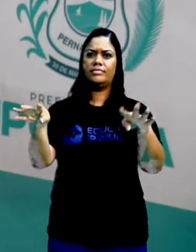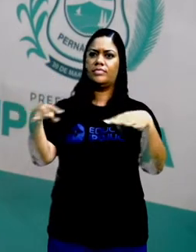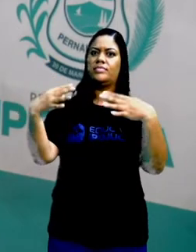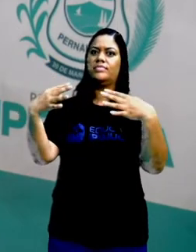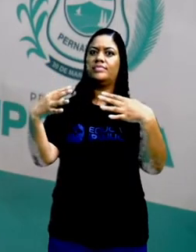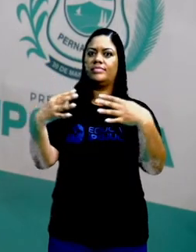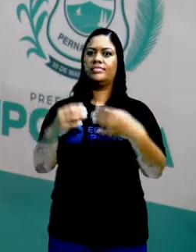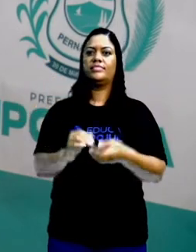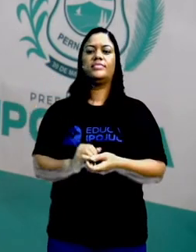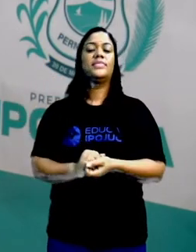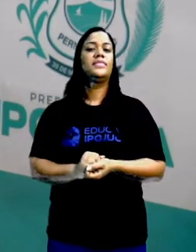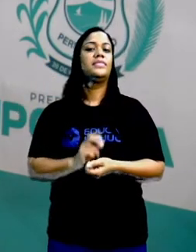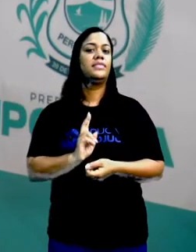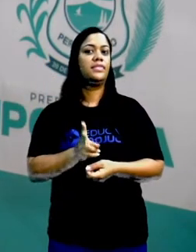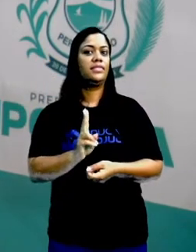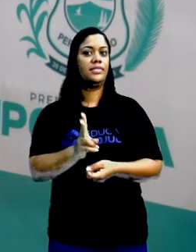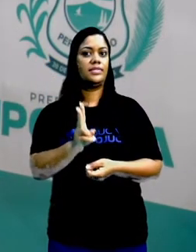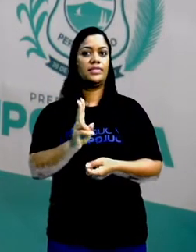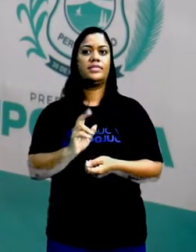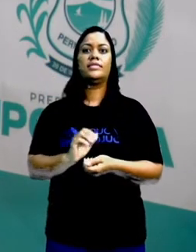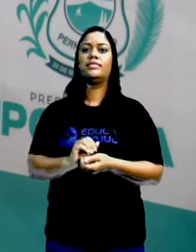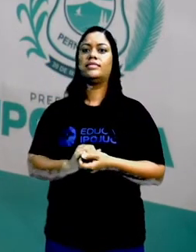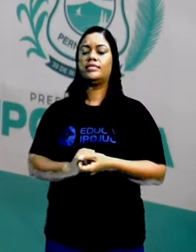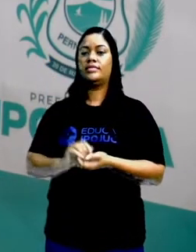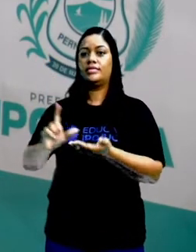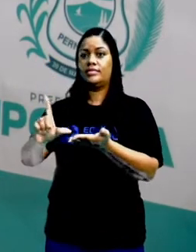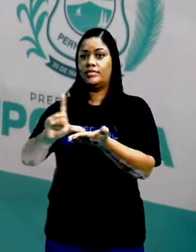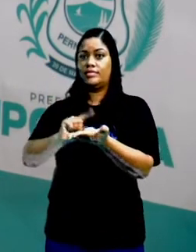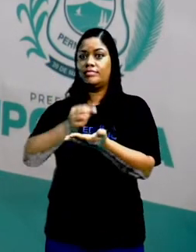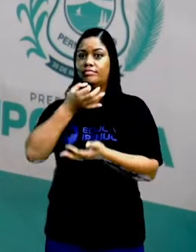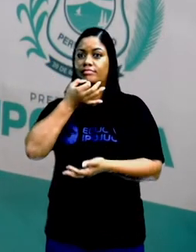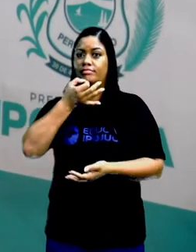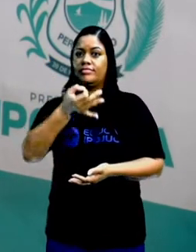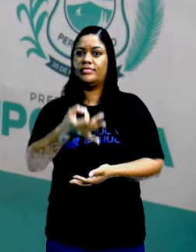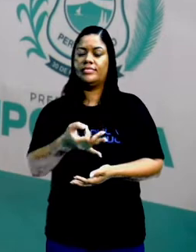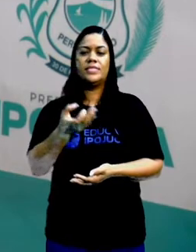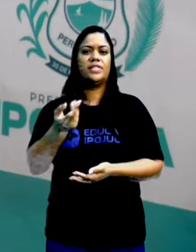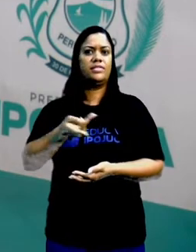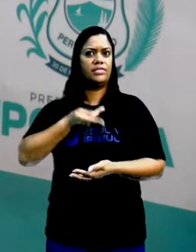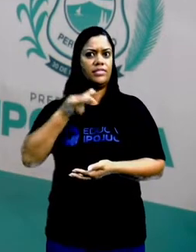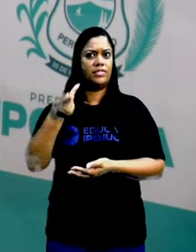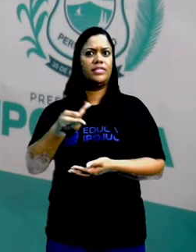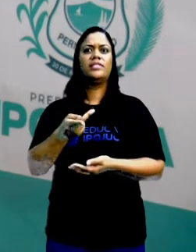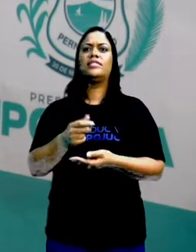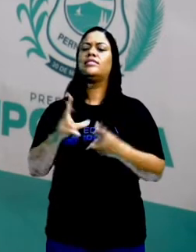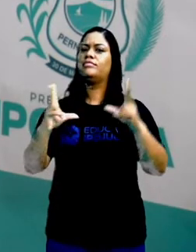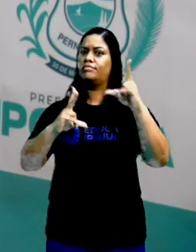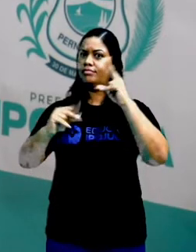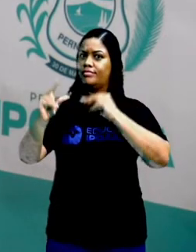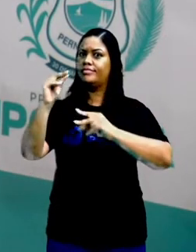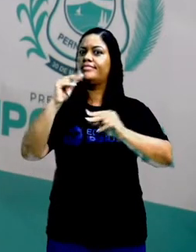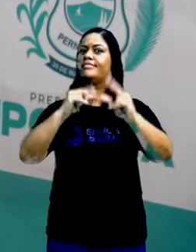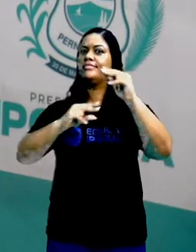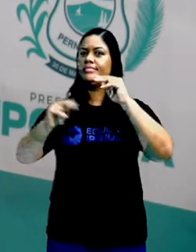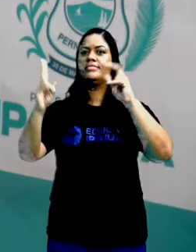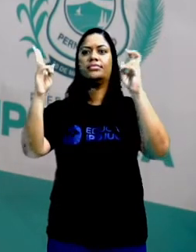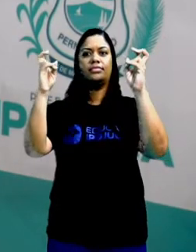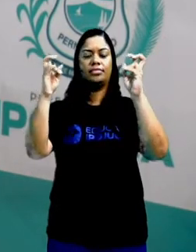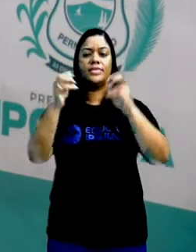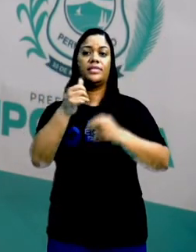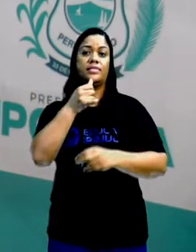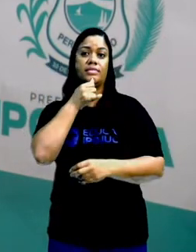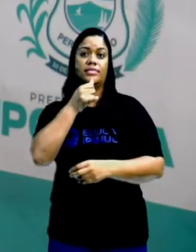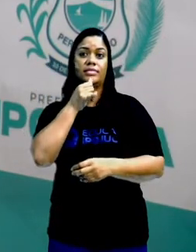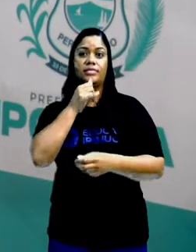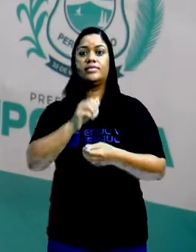Ok geralmente gente os artigos de opinião eles trazem questões que são polêmicas Como por